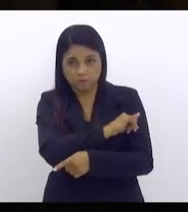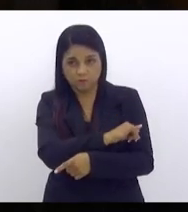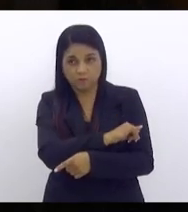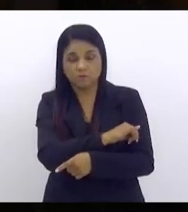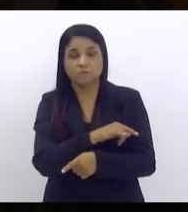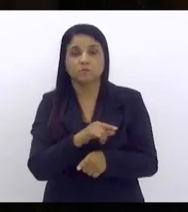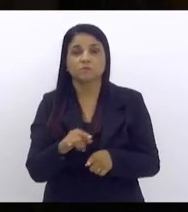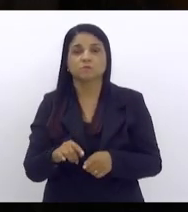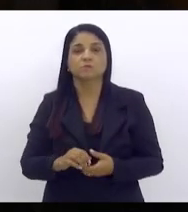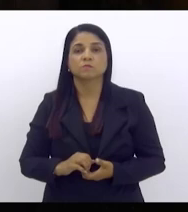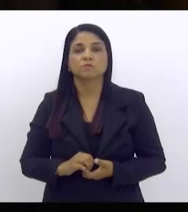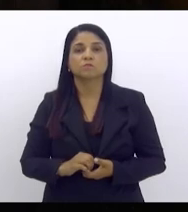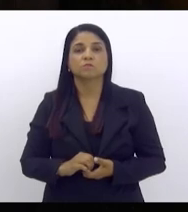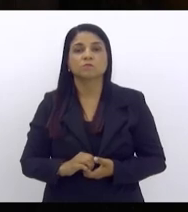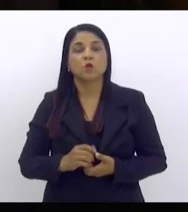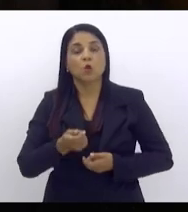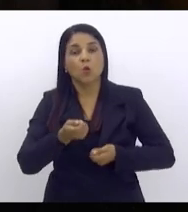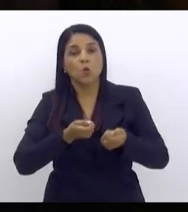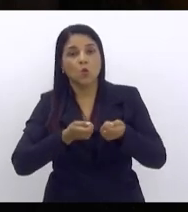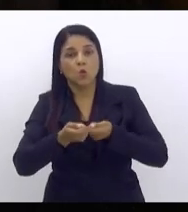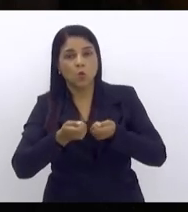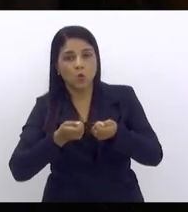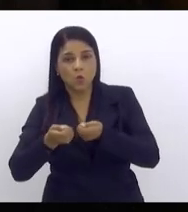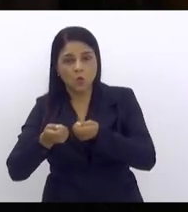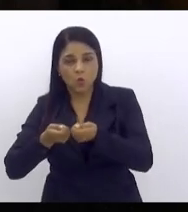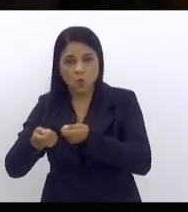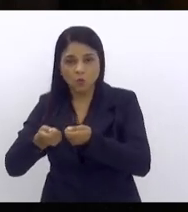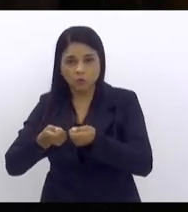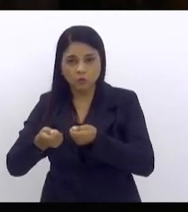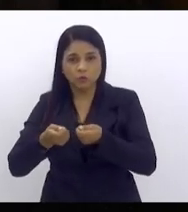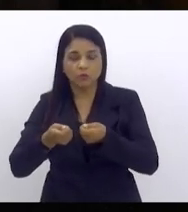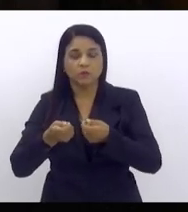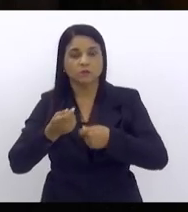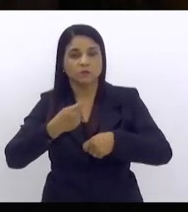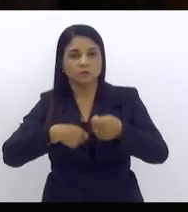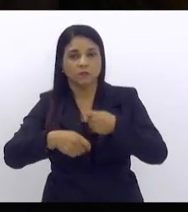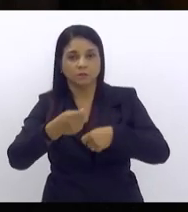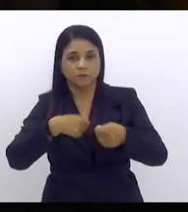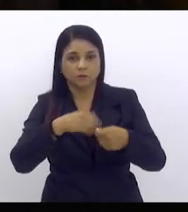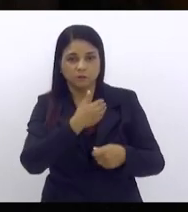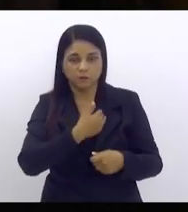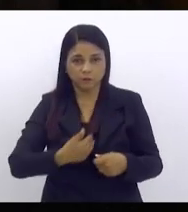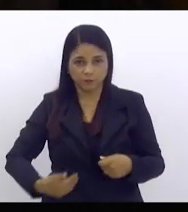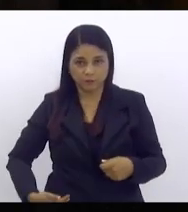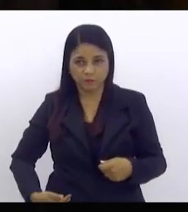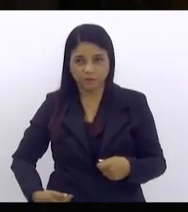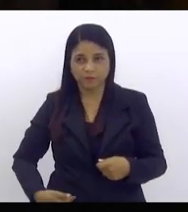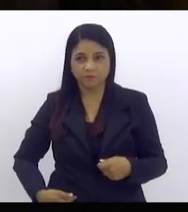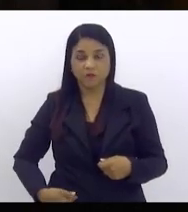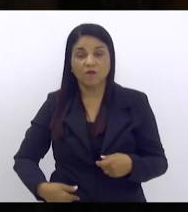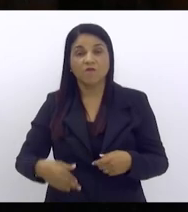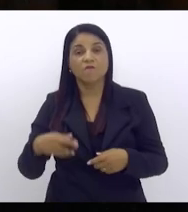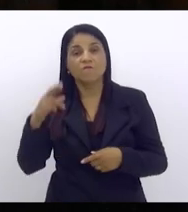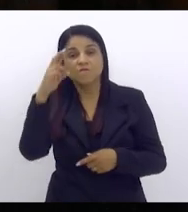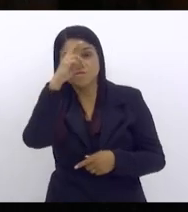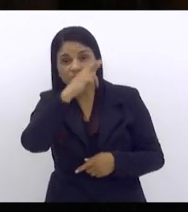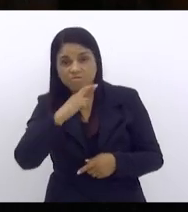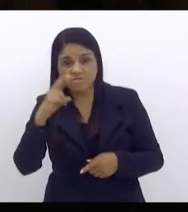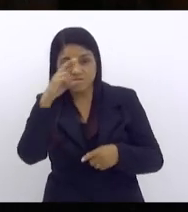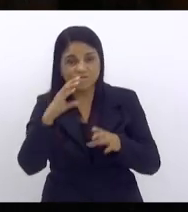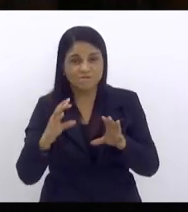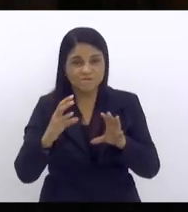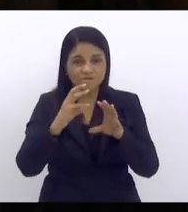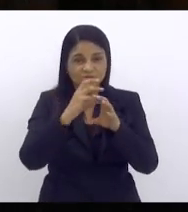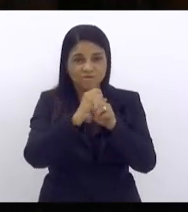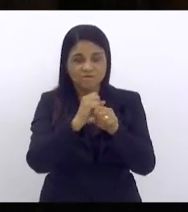faça o controle externo da administração pública, fiscalizando as contas e também as